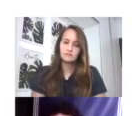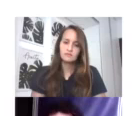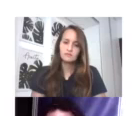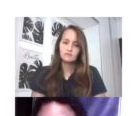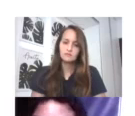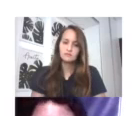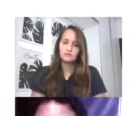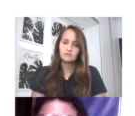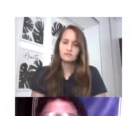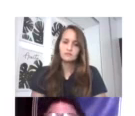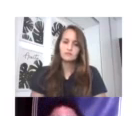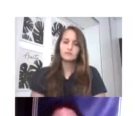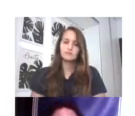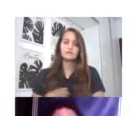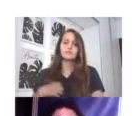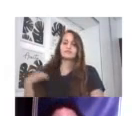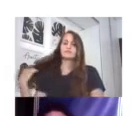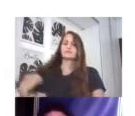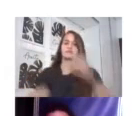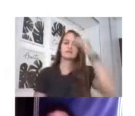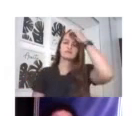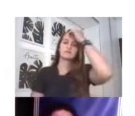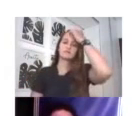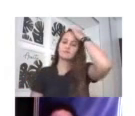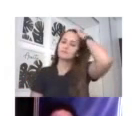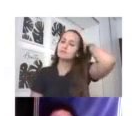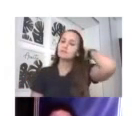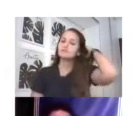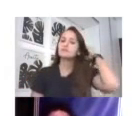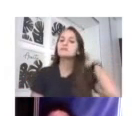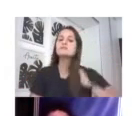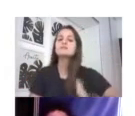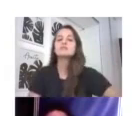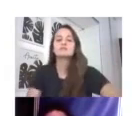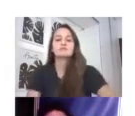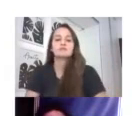multidisciplinar de Educação Física e Ciências Naturais, no PIBID, né, nessa edição de